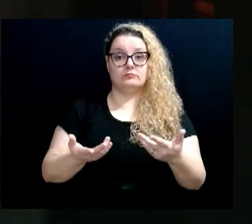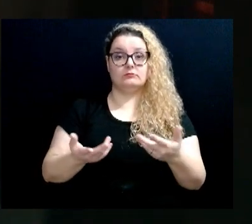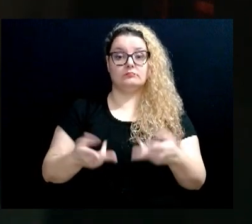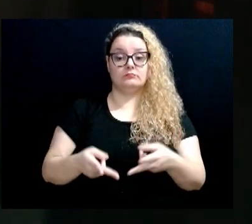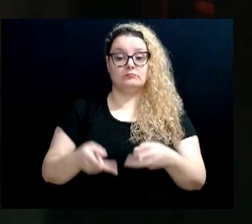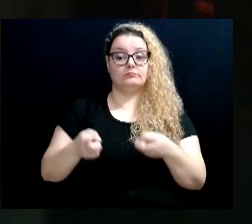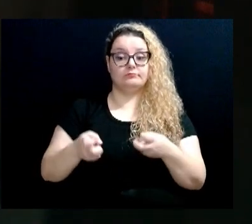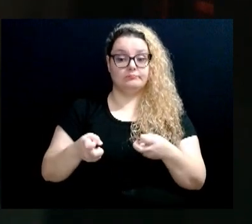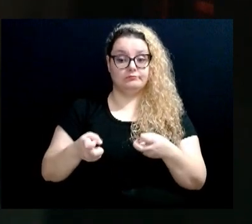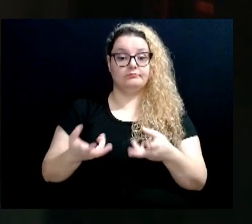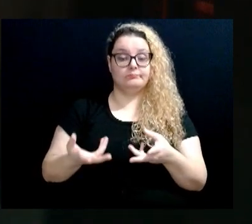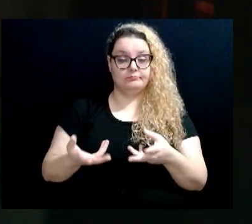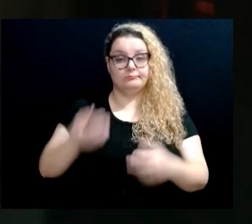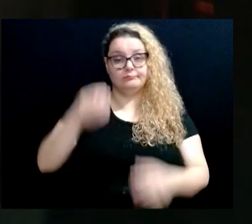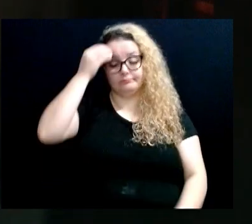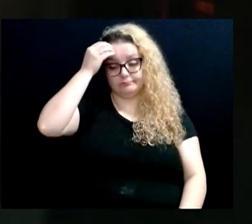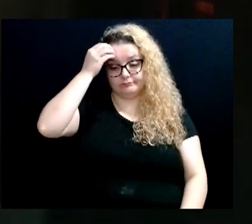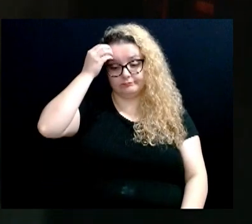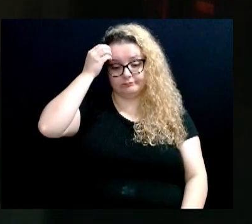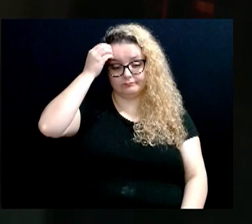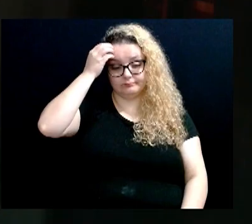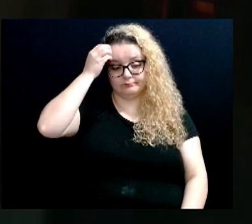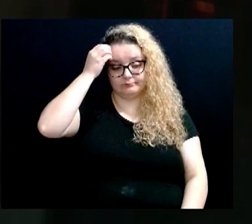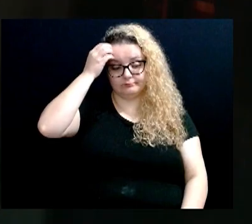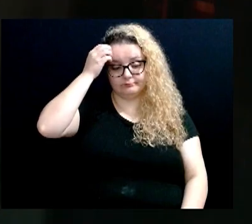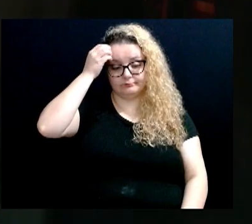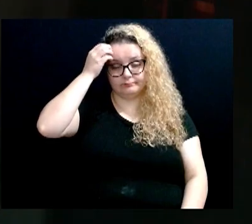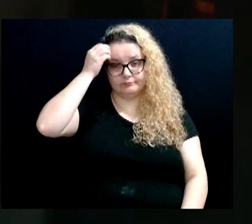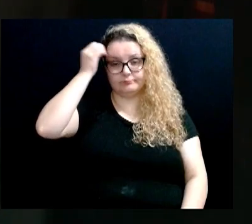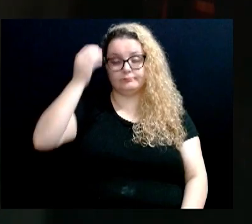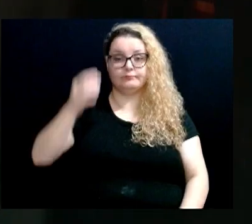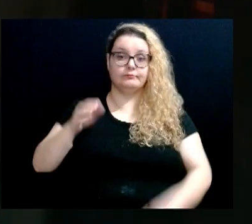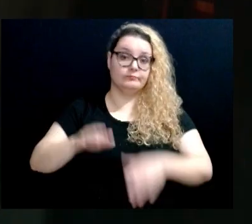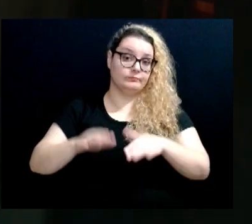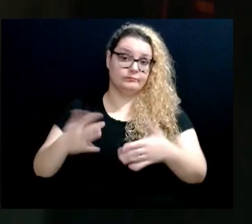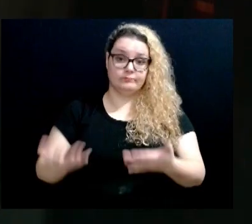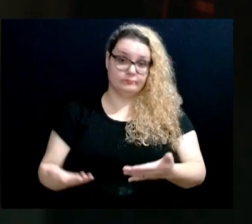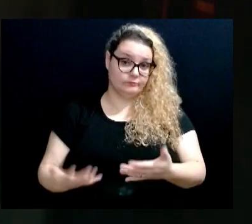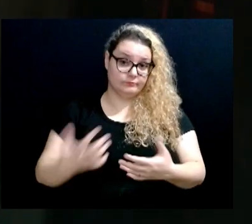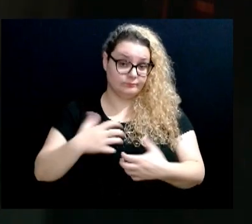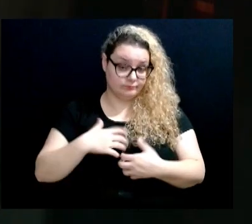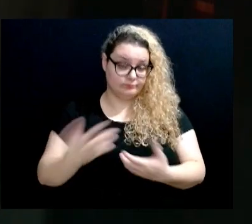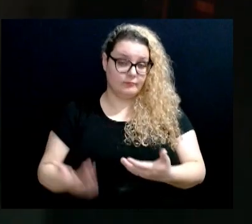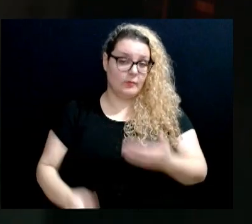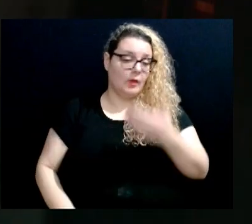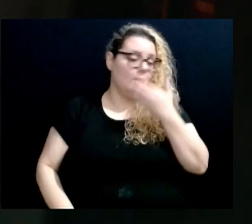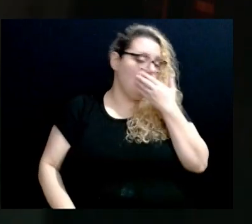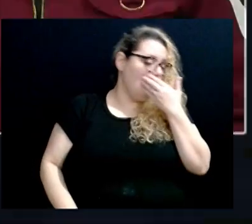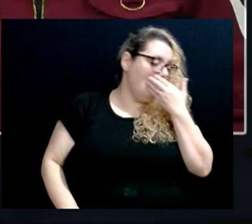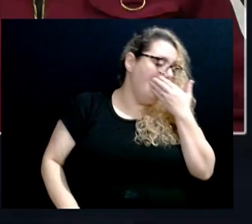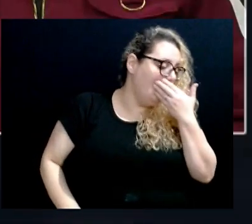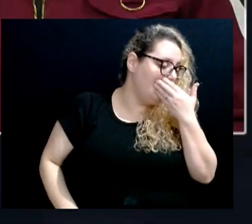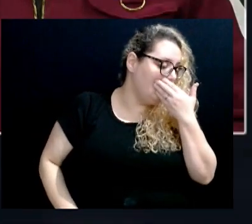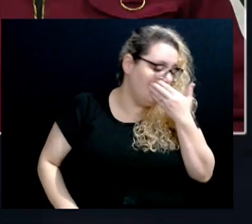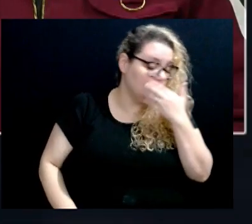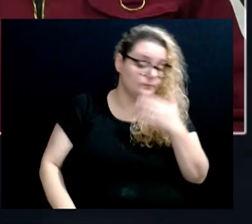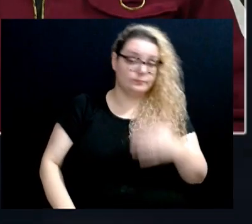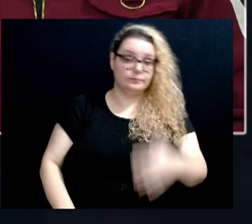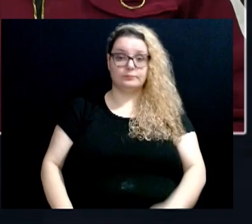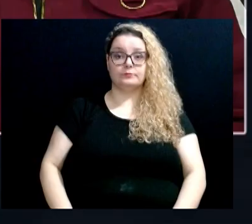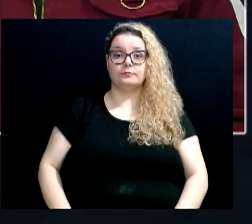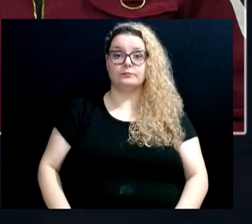né? Do que, de repente, a gente está sentindo. Agora, doutor Ciro, a